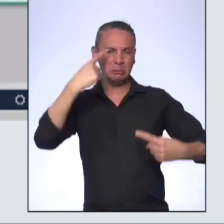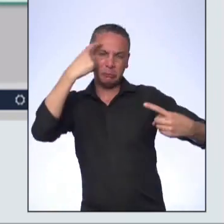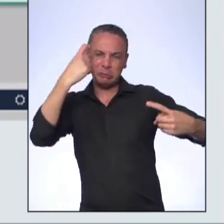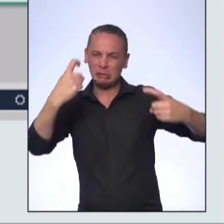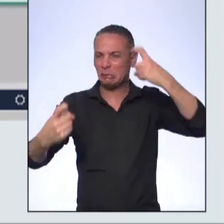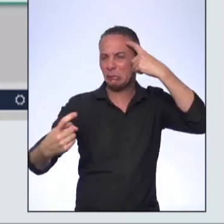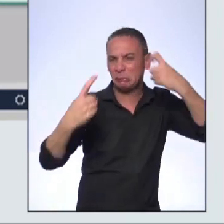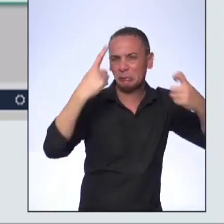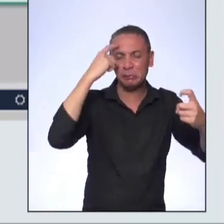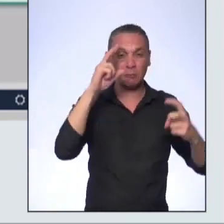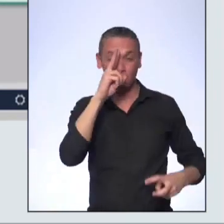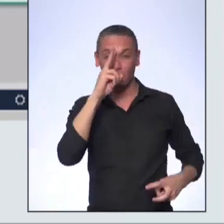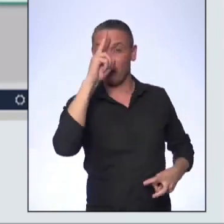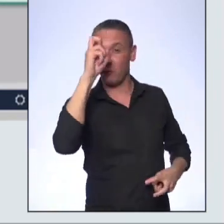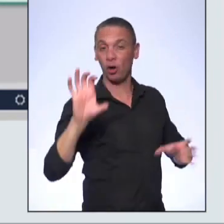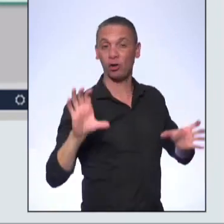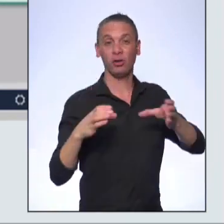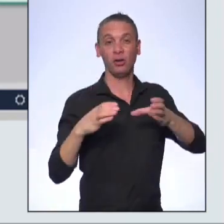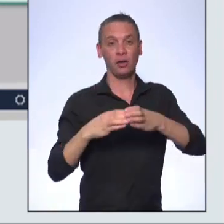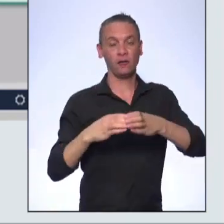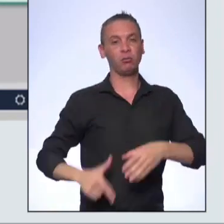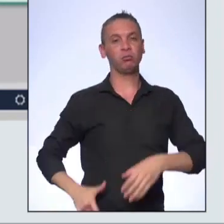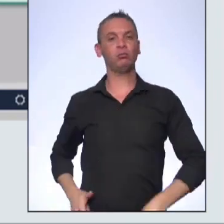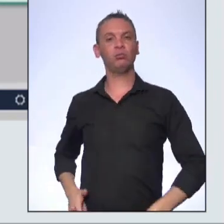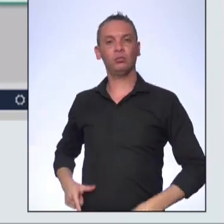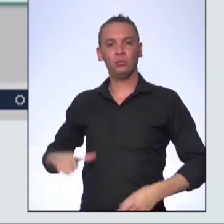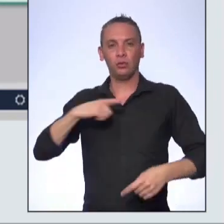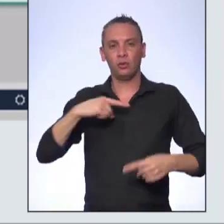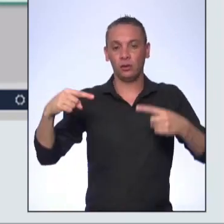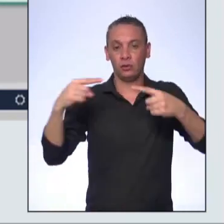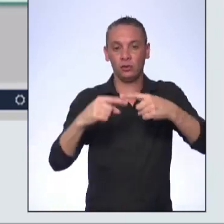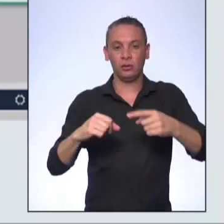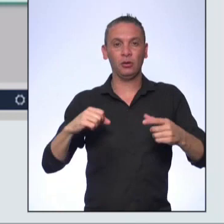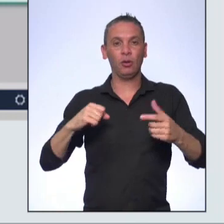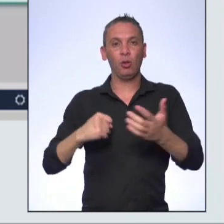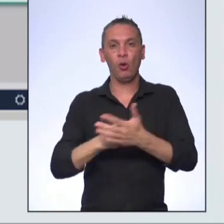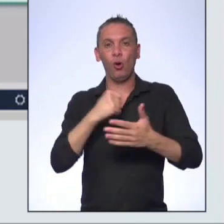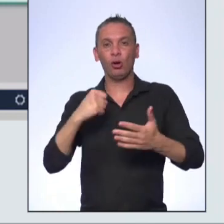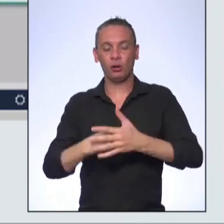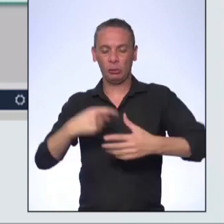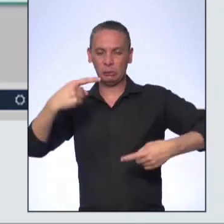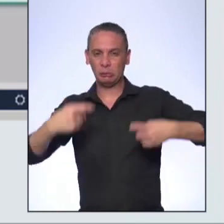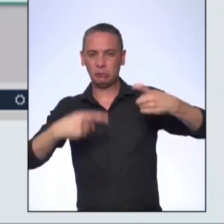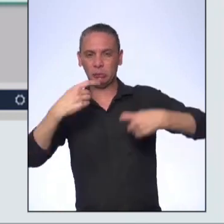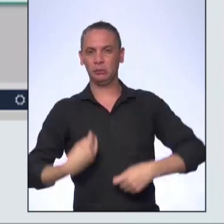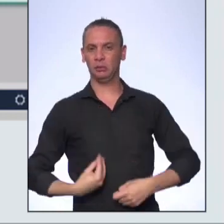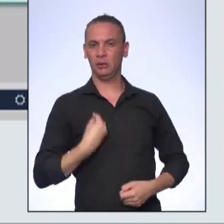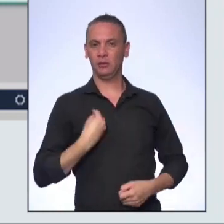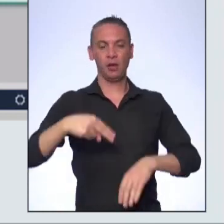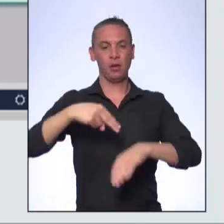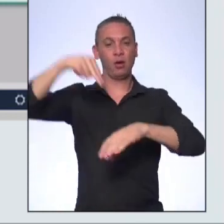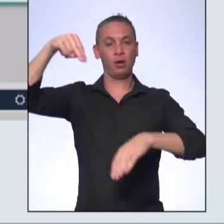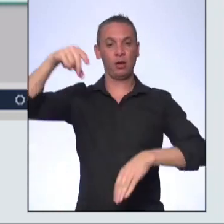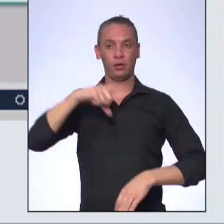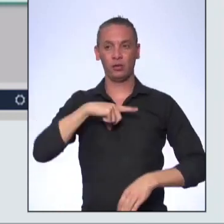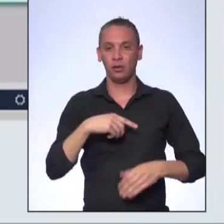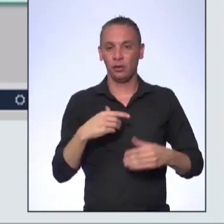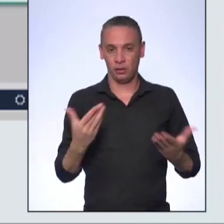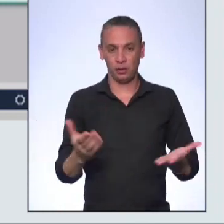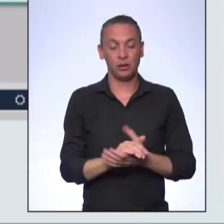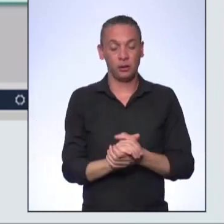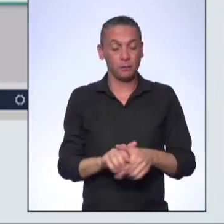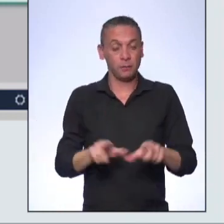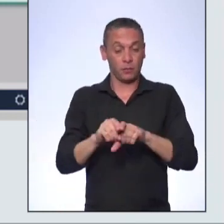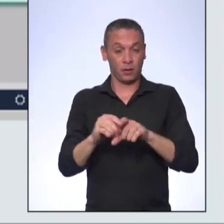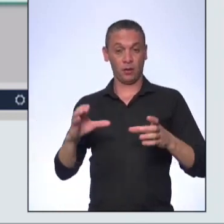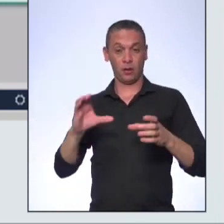instrumento utilizado pelo cangaço para lutar pela sobrevivência nas condições miseráveis do sertão nordestino. Os cangaceiros